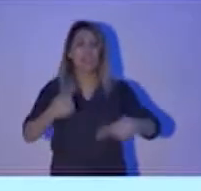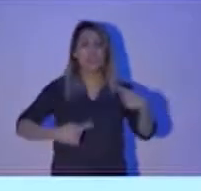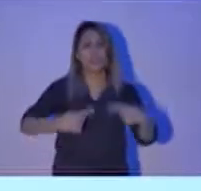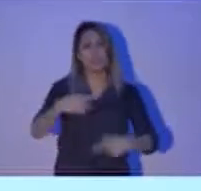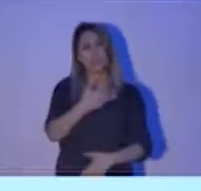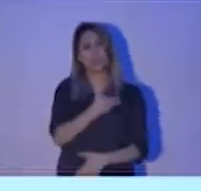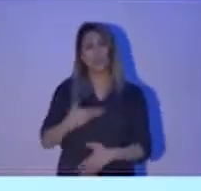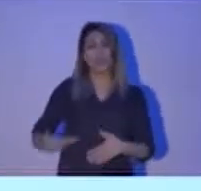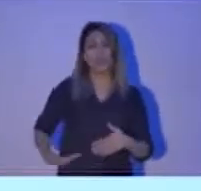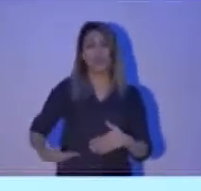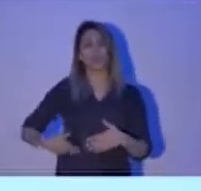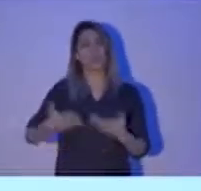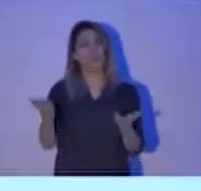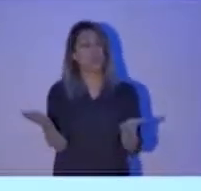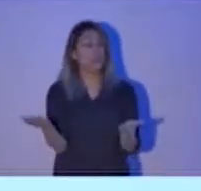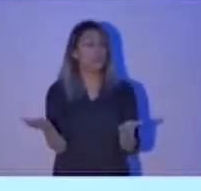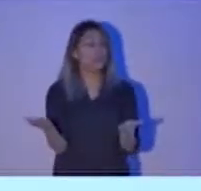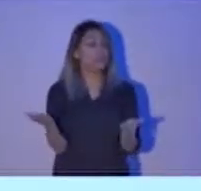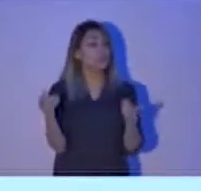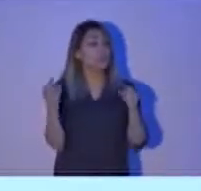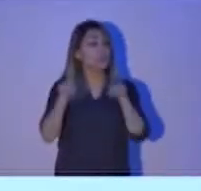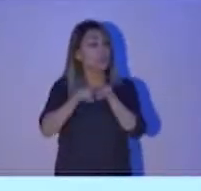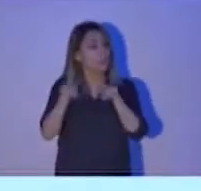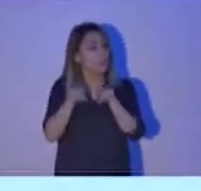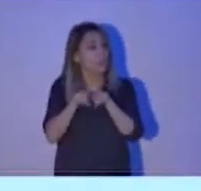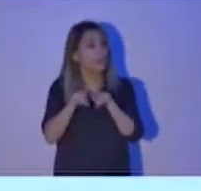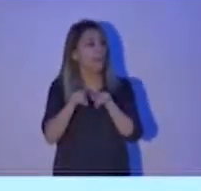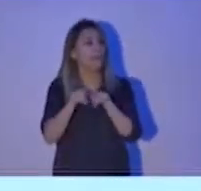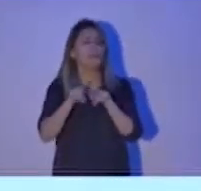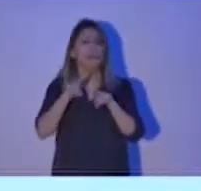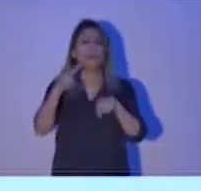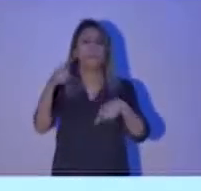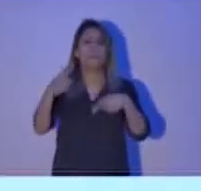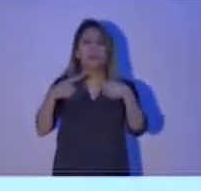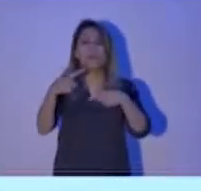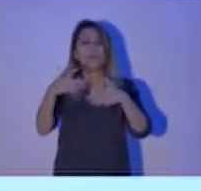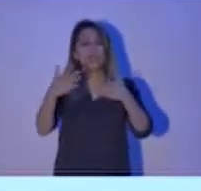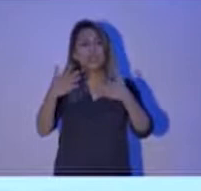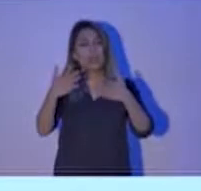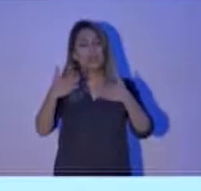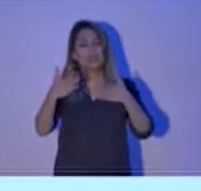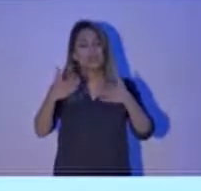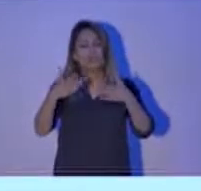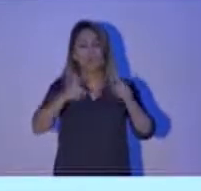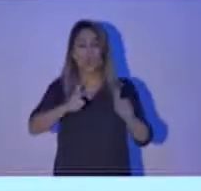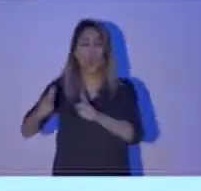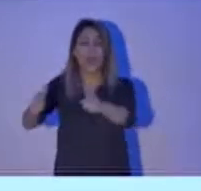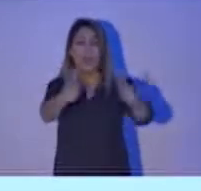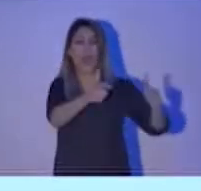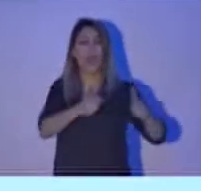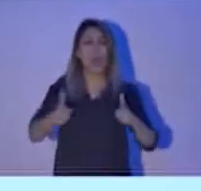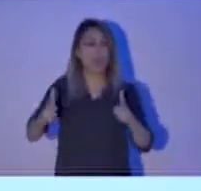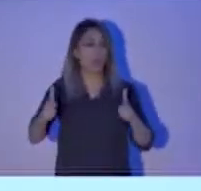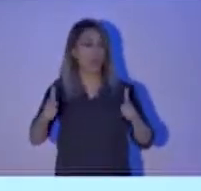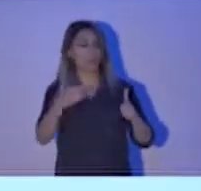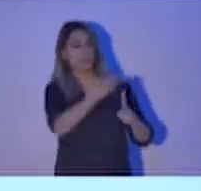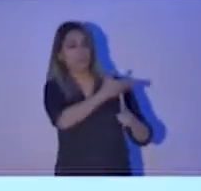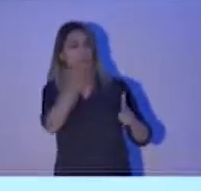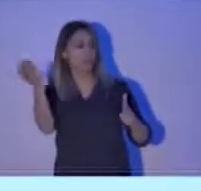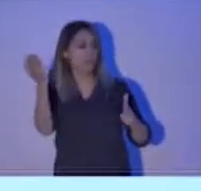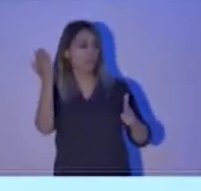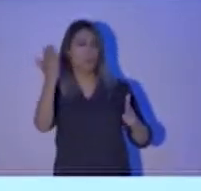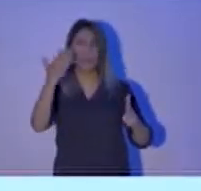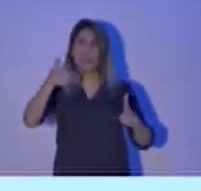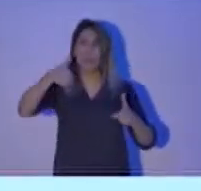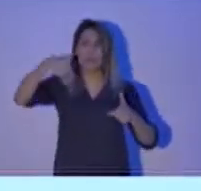públicas maiores, como também das políticas no espaço onde cada um de nós hoje está